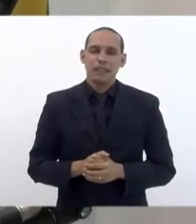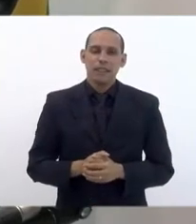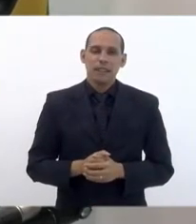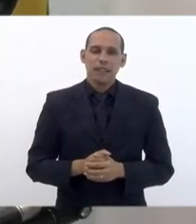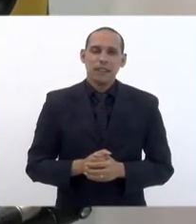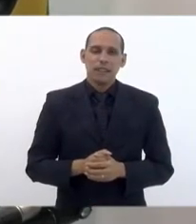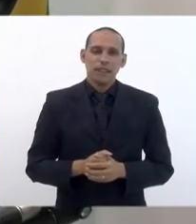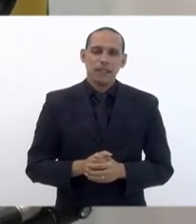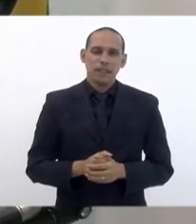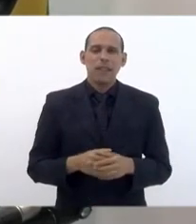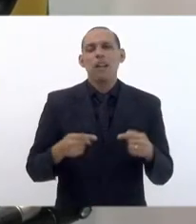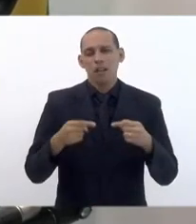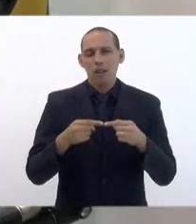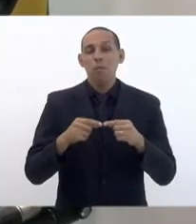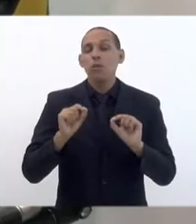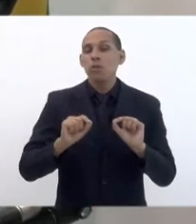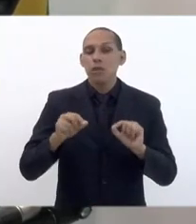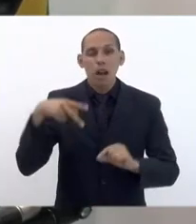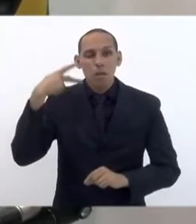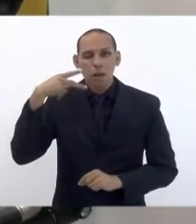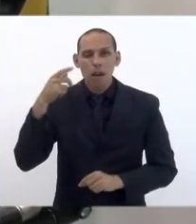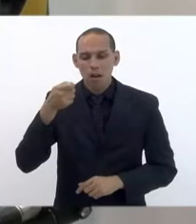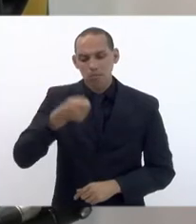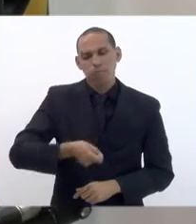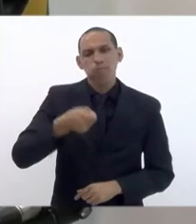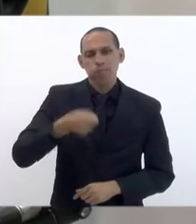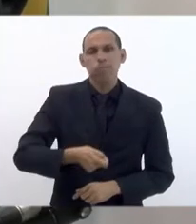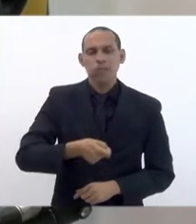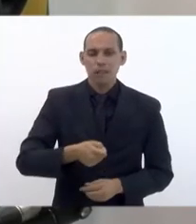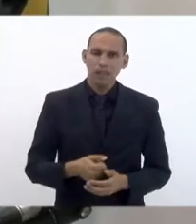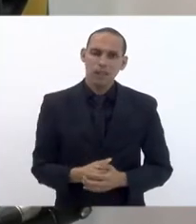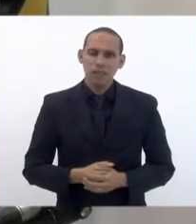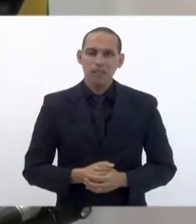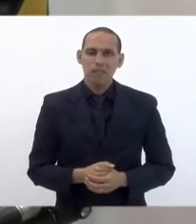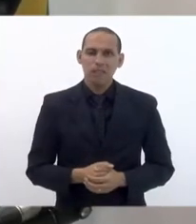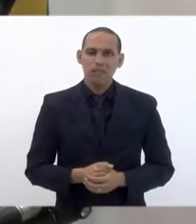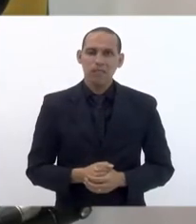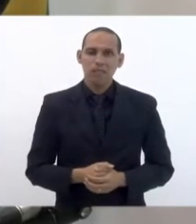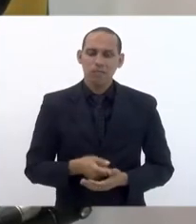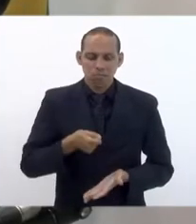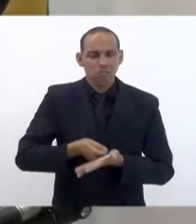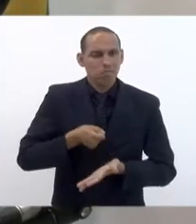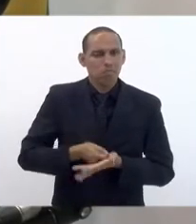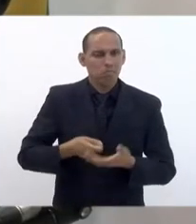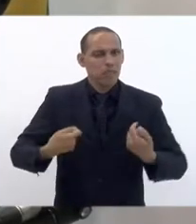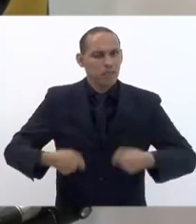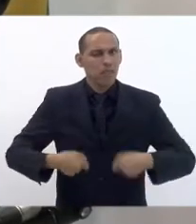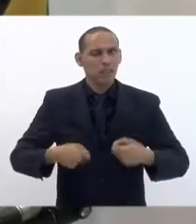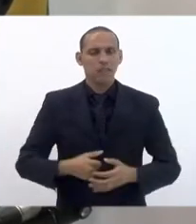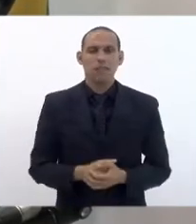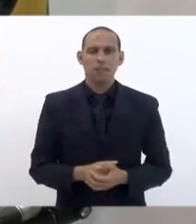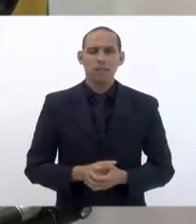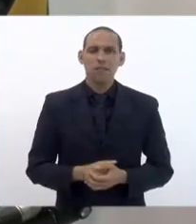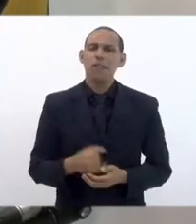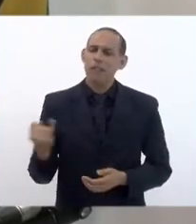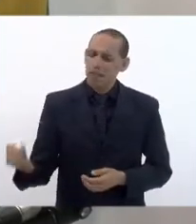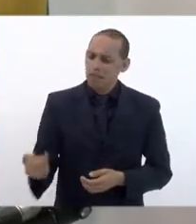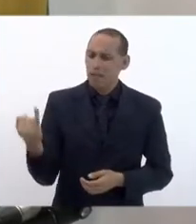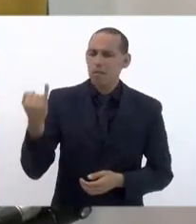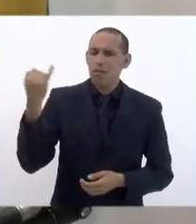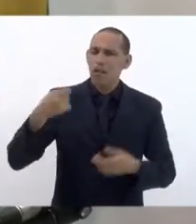eu acho que cabe ao parlamento impor, sim, esse tipo de obrigatoriedade. É necessário, é